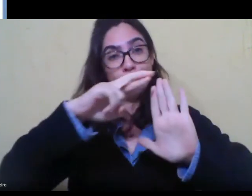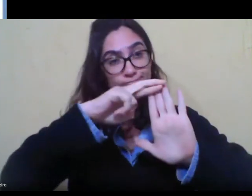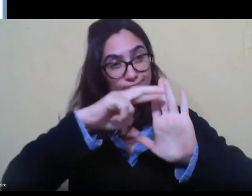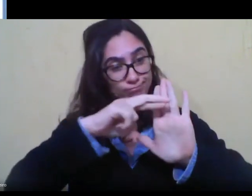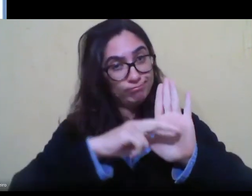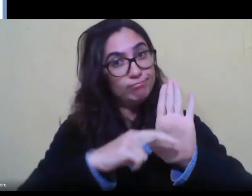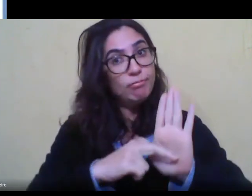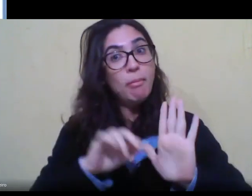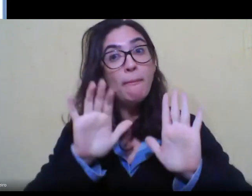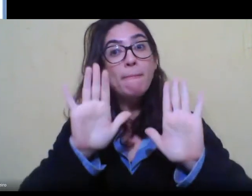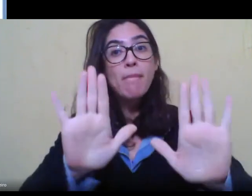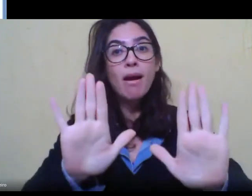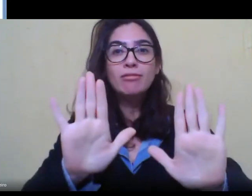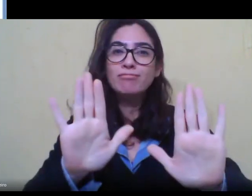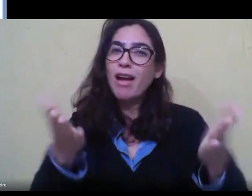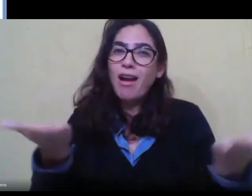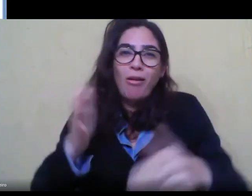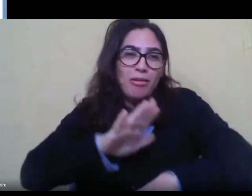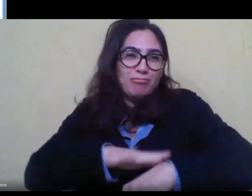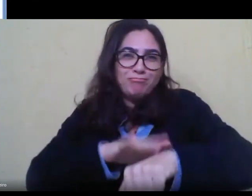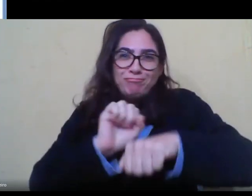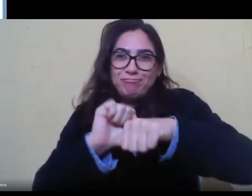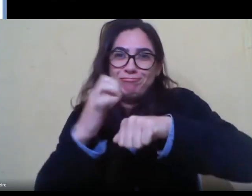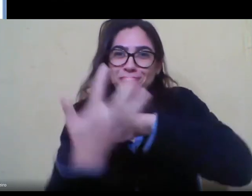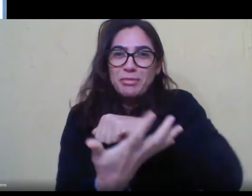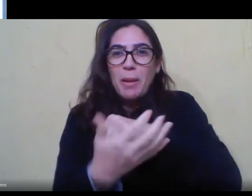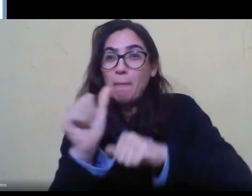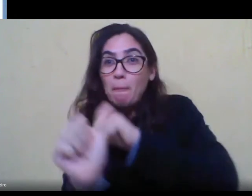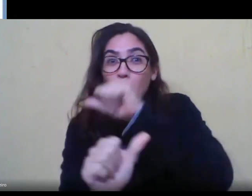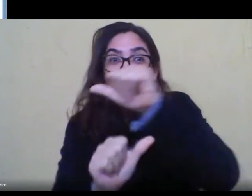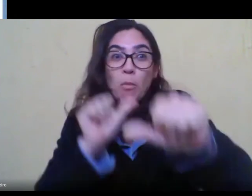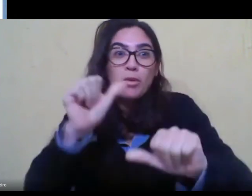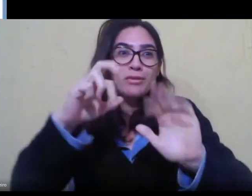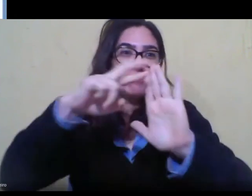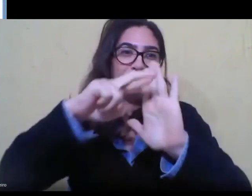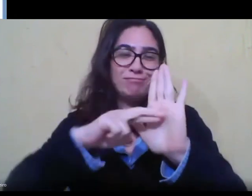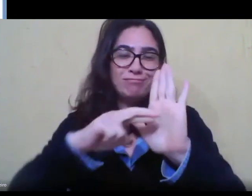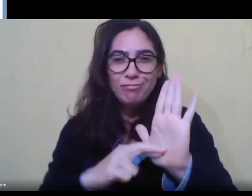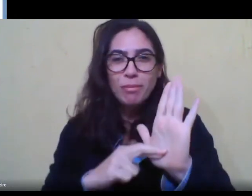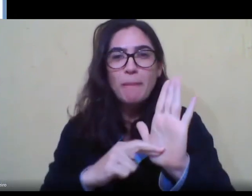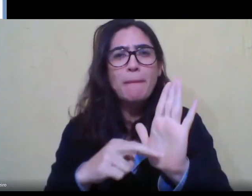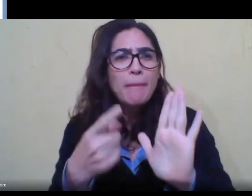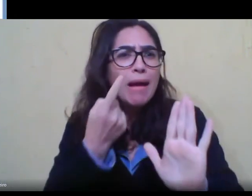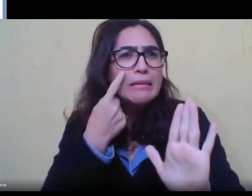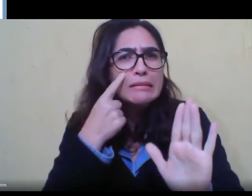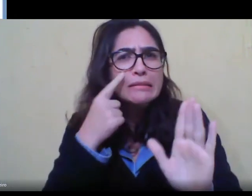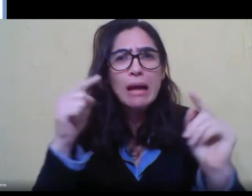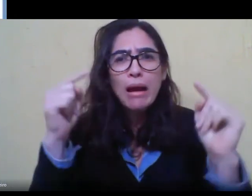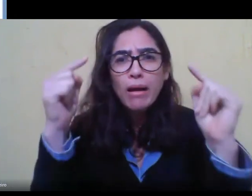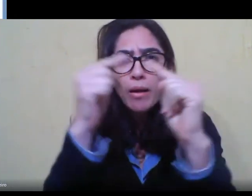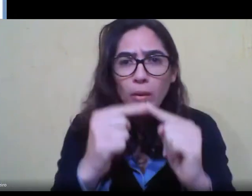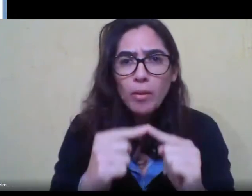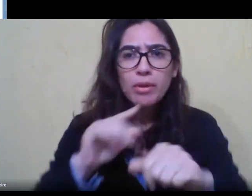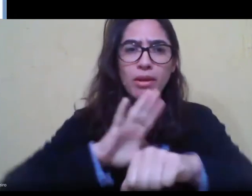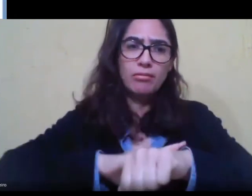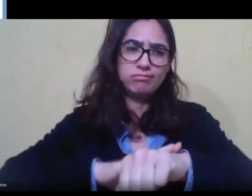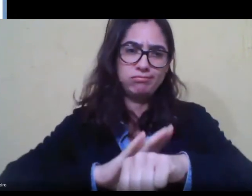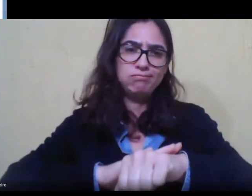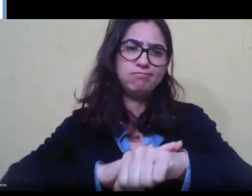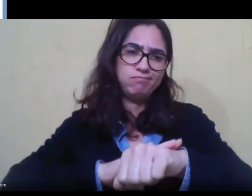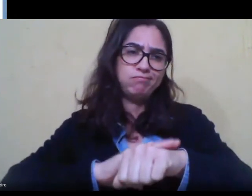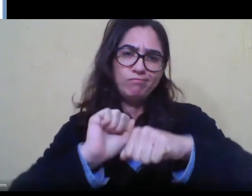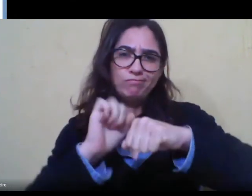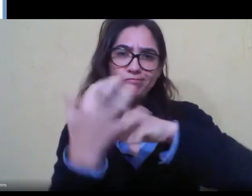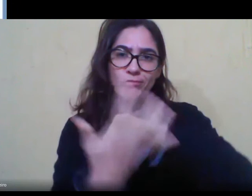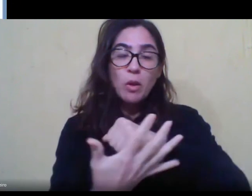momento emergencial. Especialmente porque o nosso curso ele não é EAD. Né? Os cursos a gente está fazendo uma